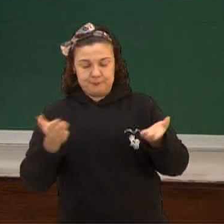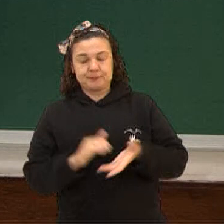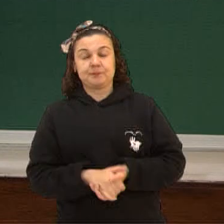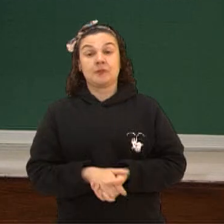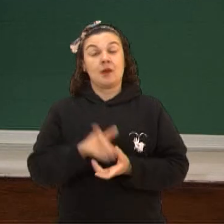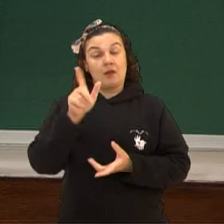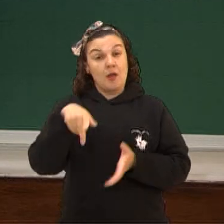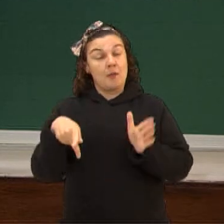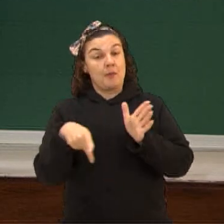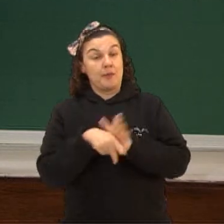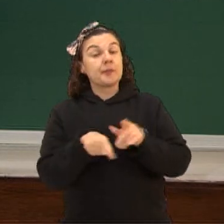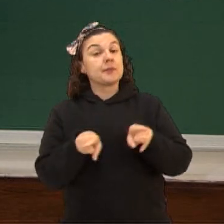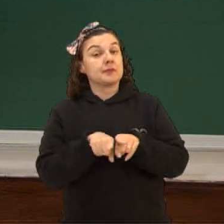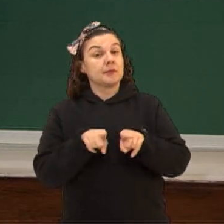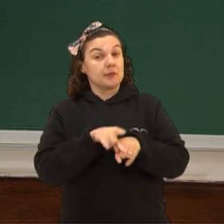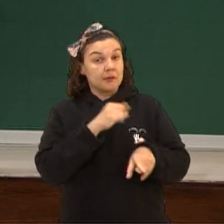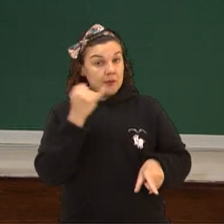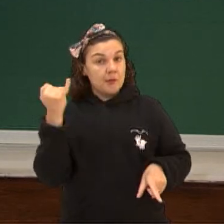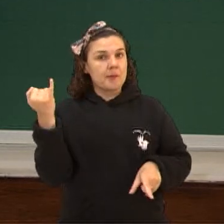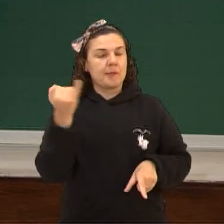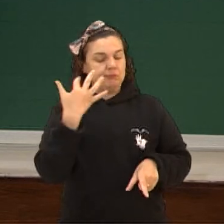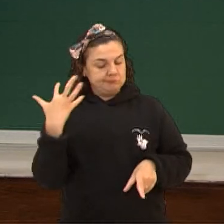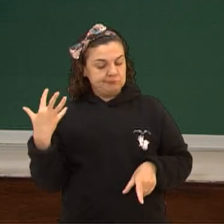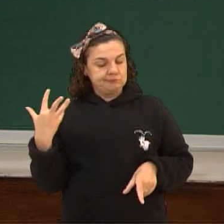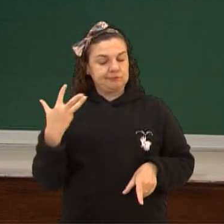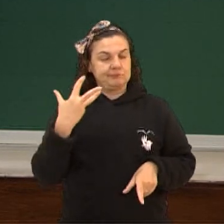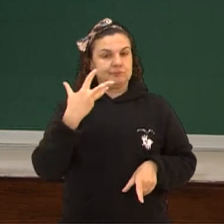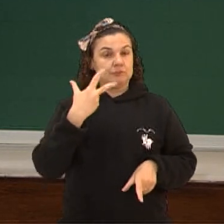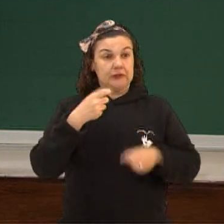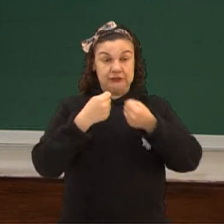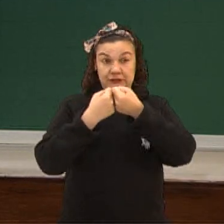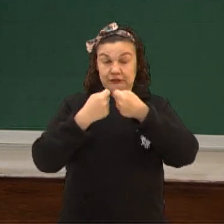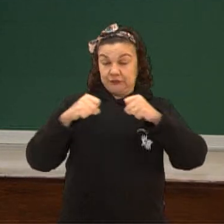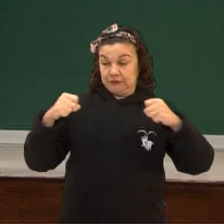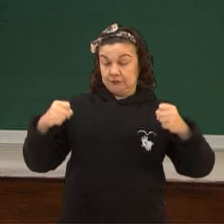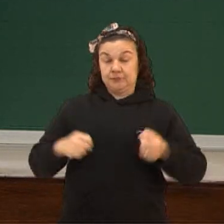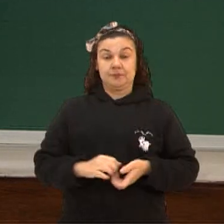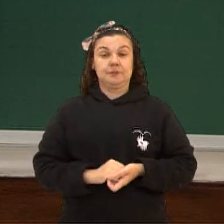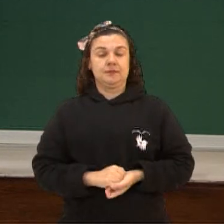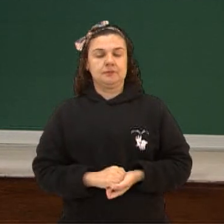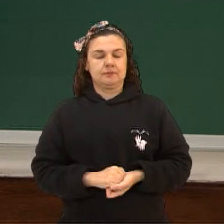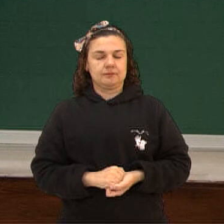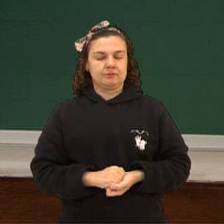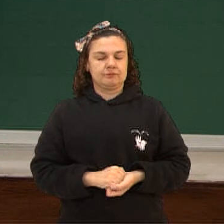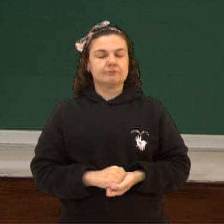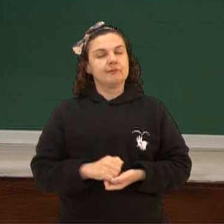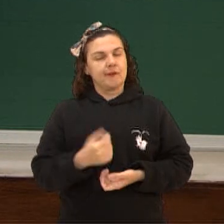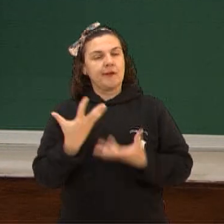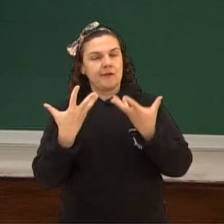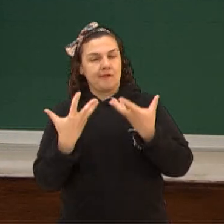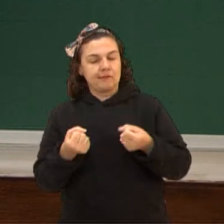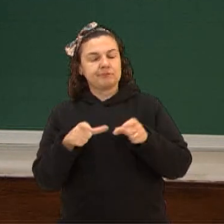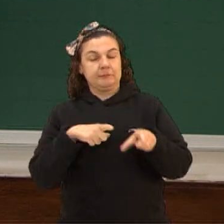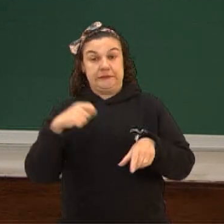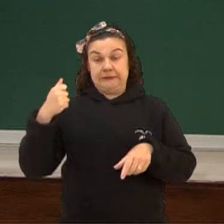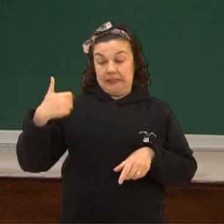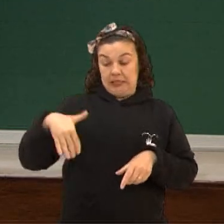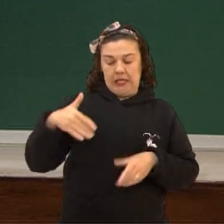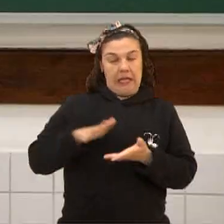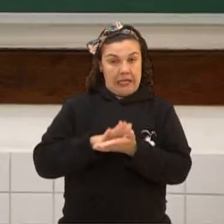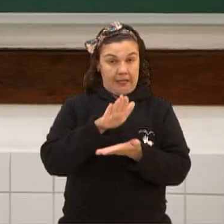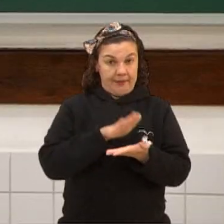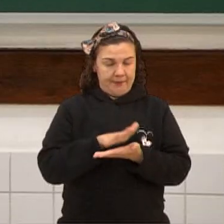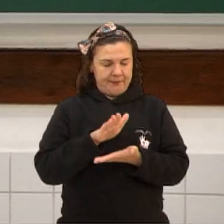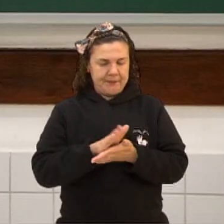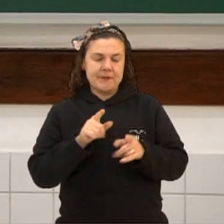obra arquitetônica de grandes dimensões. Lógico que teve um custo alto, mas nesse